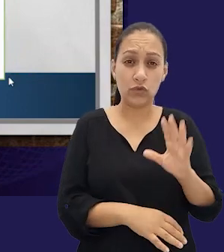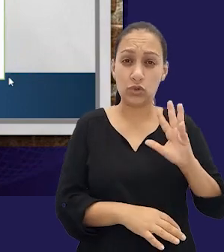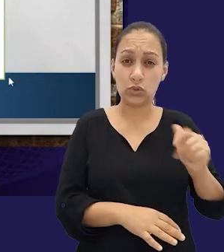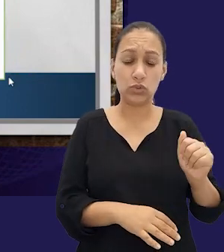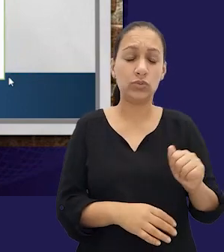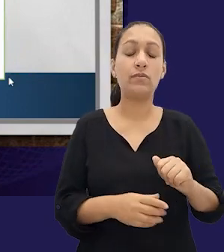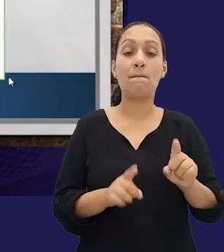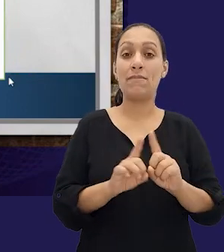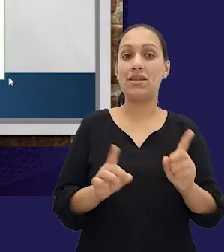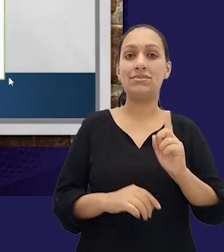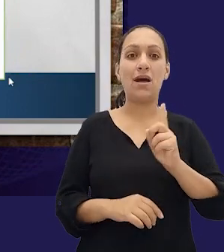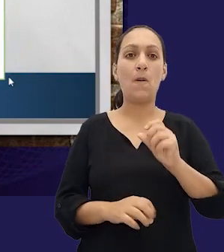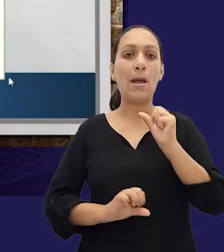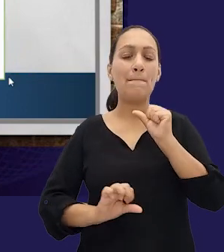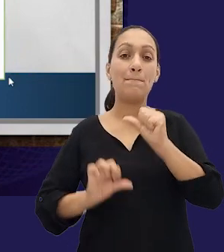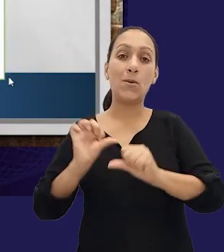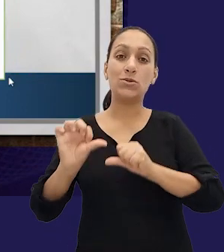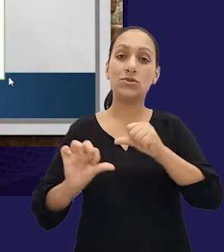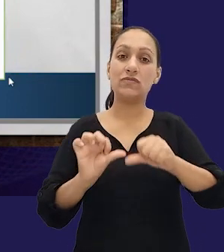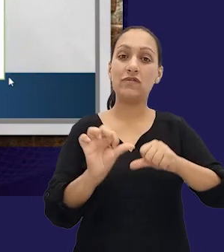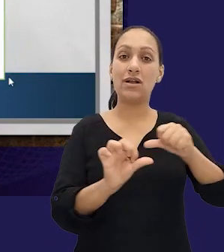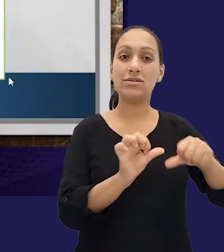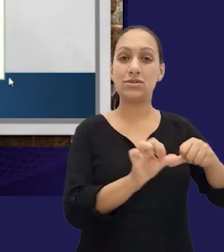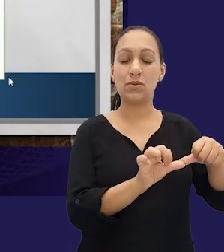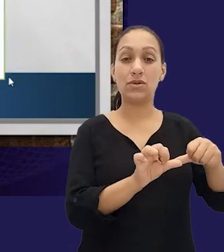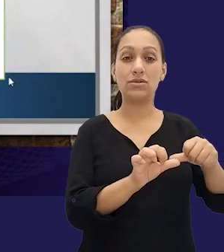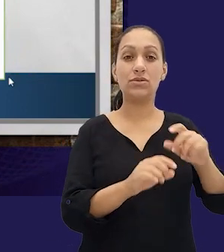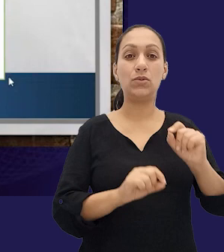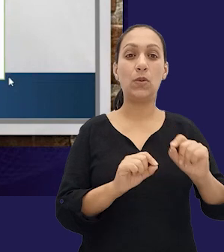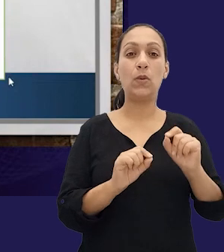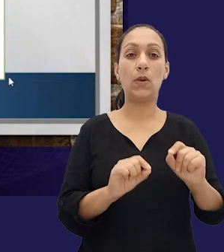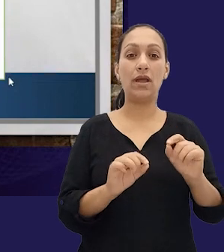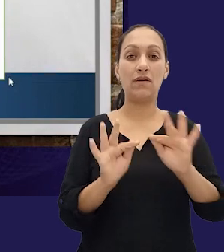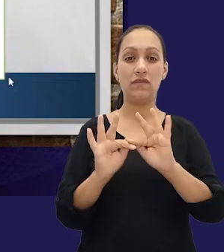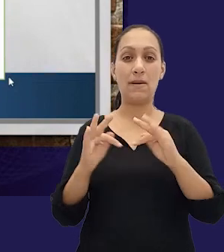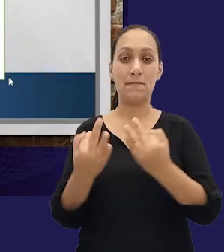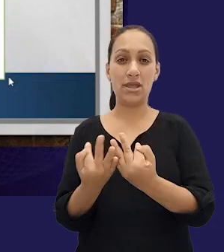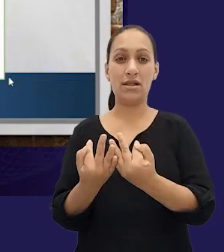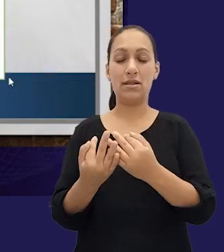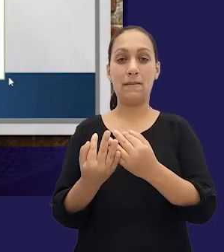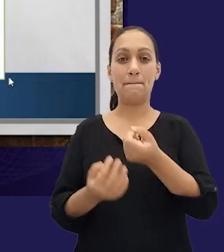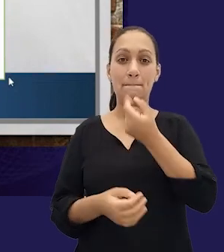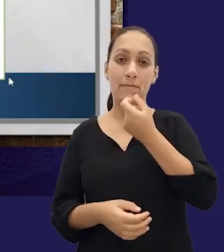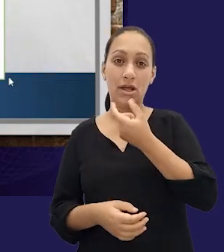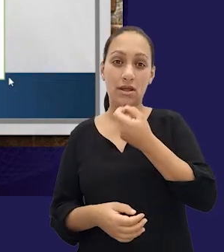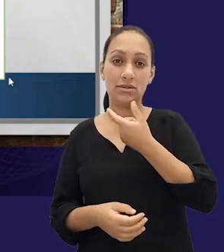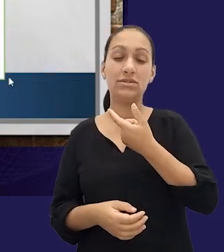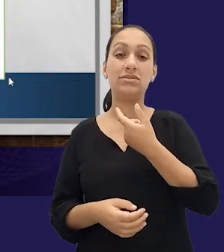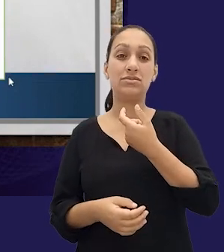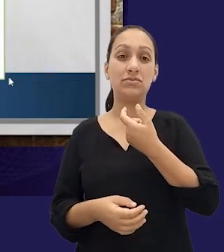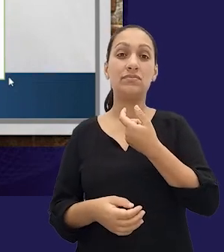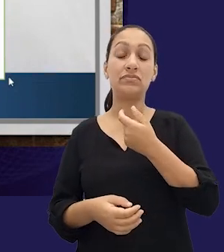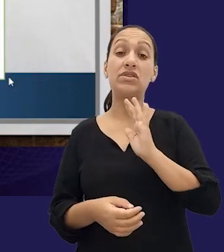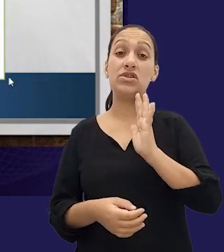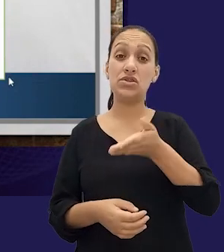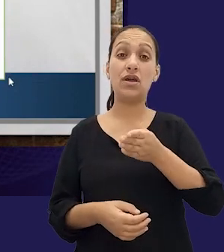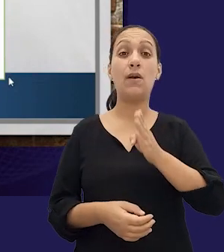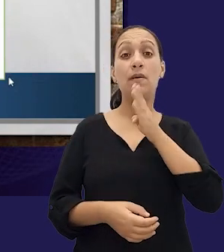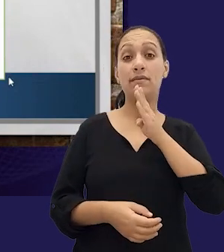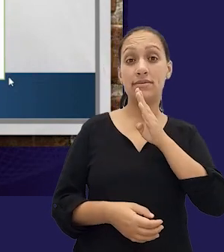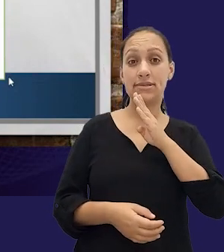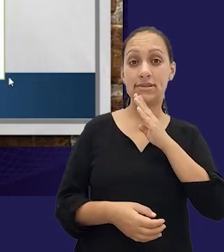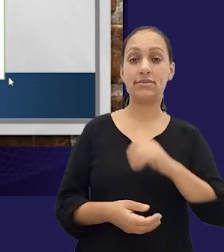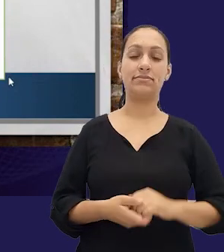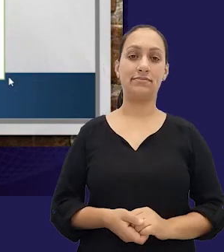Esses medicamentos, eles são modificações a partir de famílias de medicamentos antimicrobianos que já são